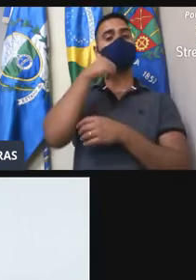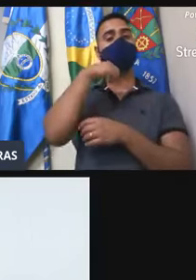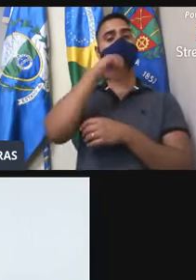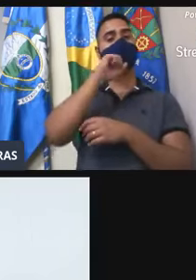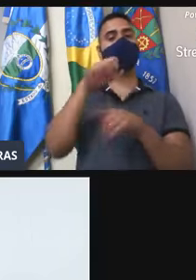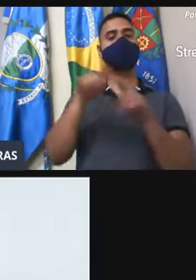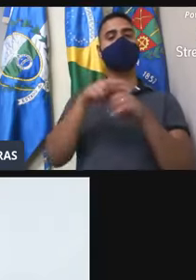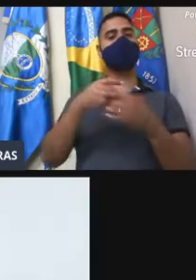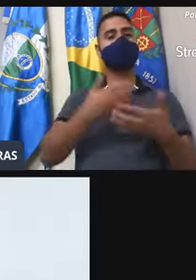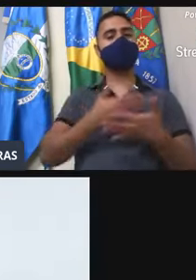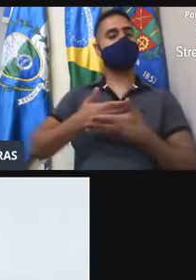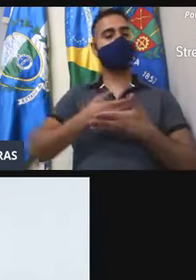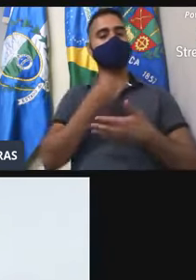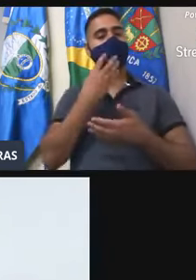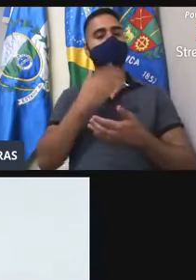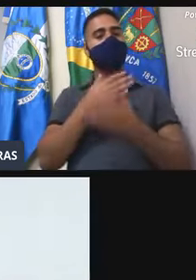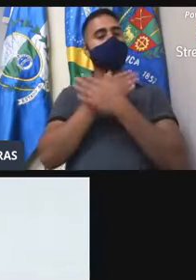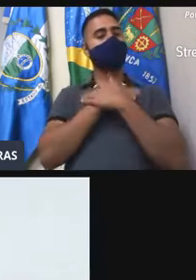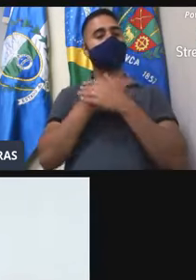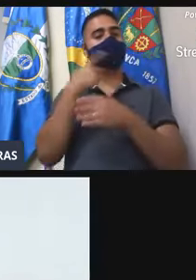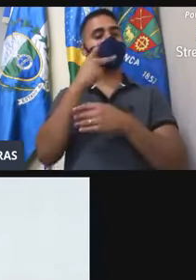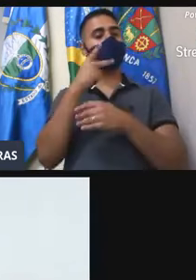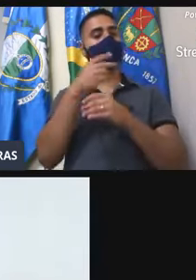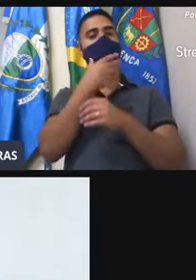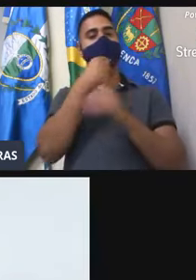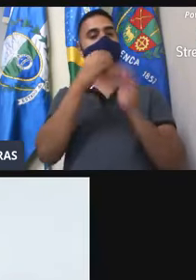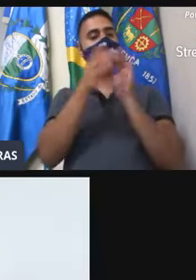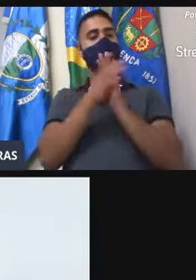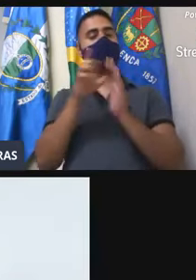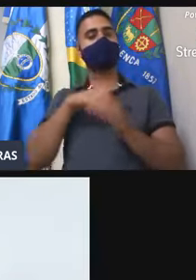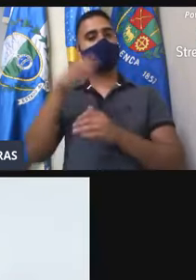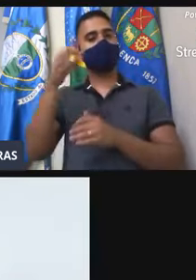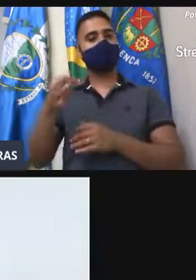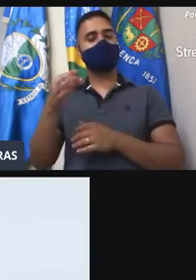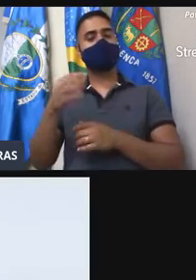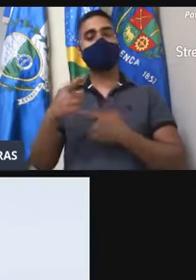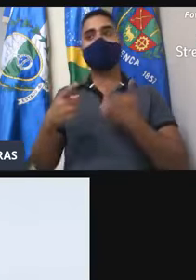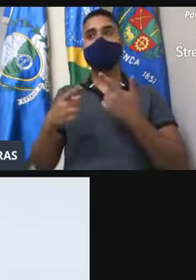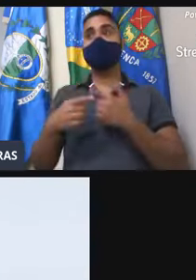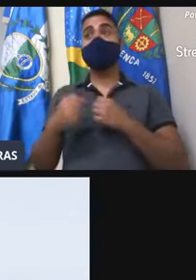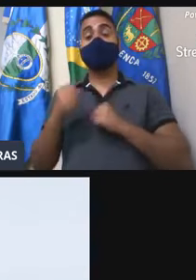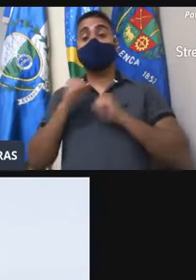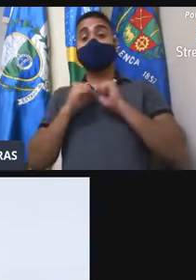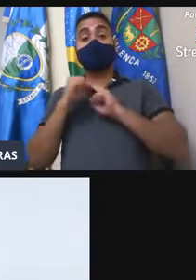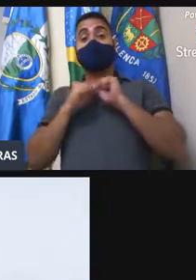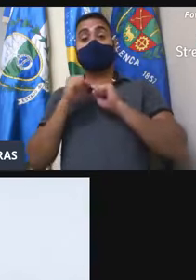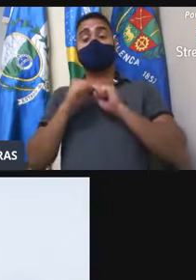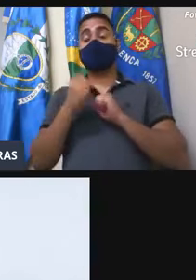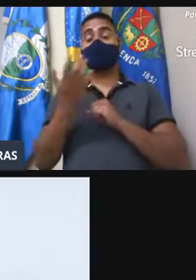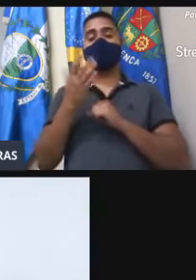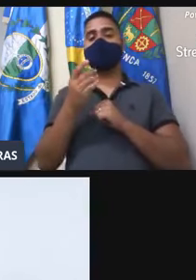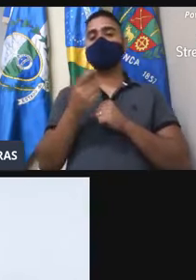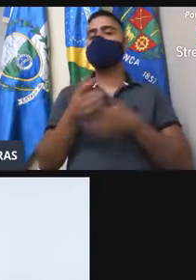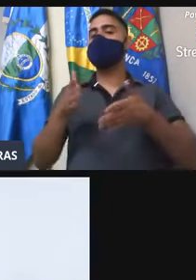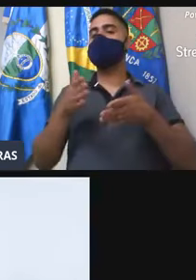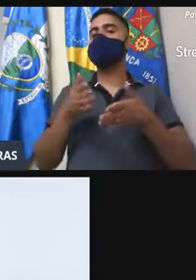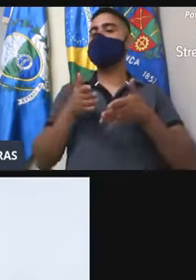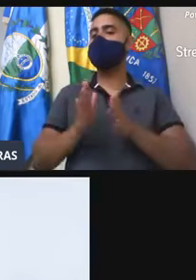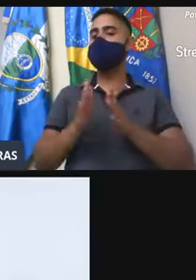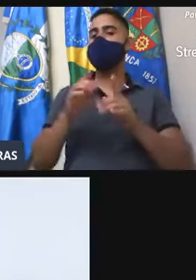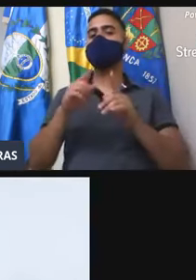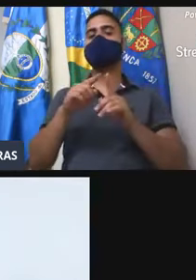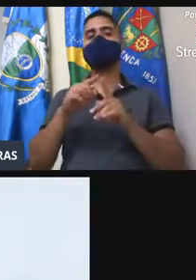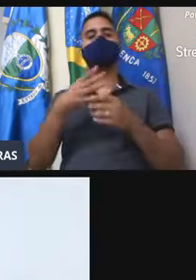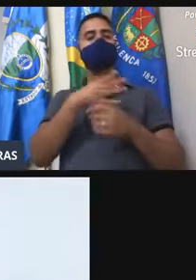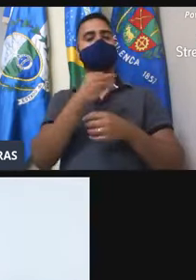bebezinha esteja bem. Um abraço ao seu esposo aí. Tenho certeza que vocês estão ansiosos da chegada desse bem maior, desse presente de